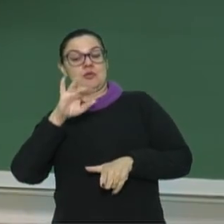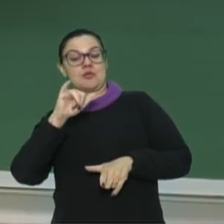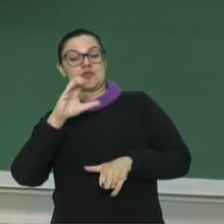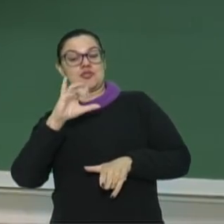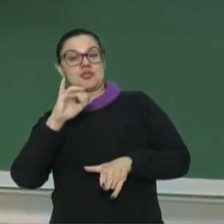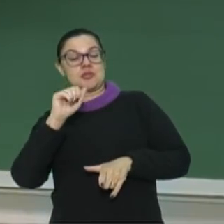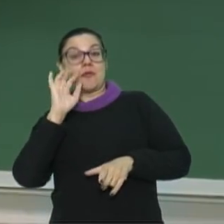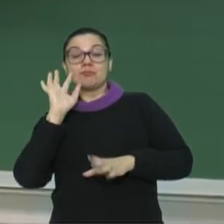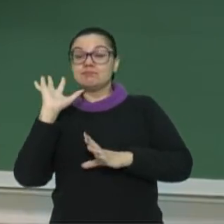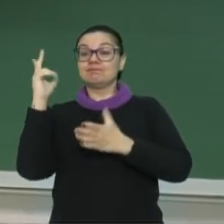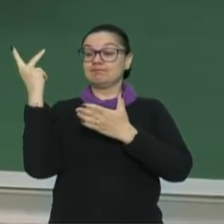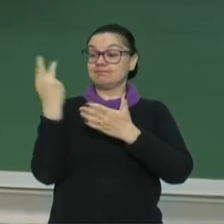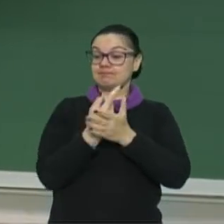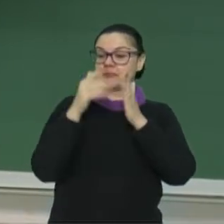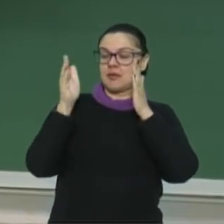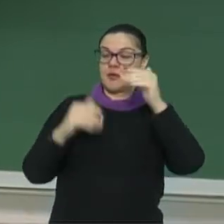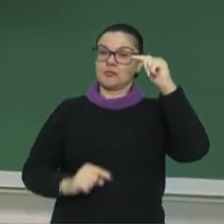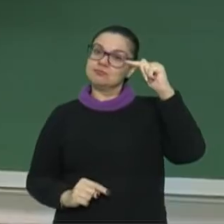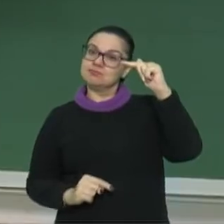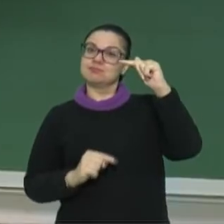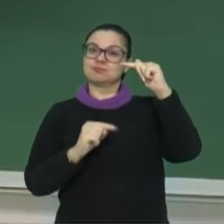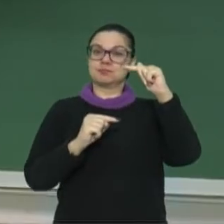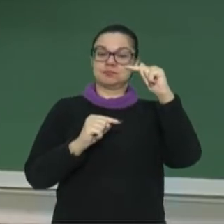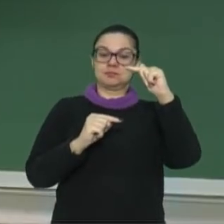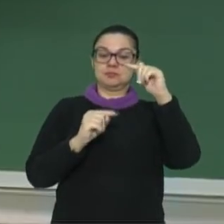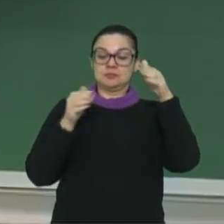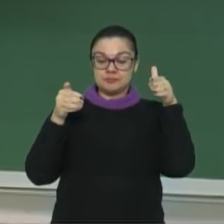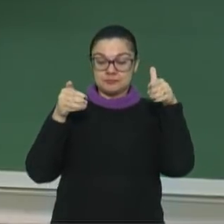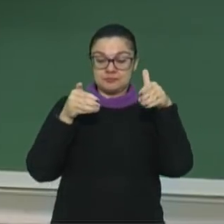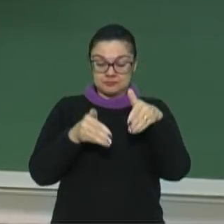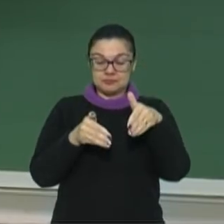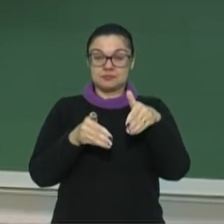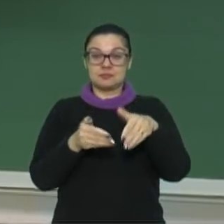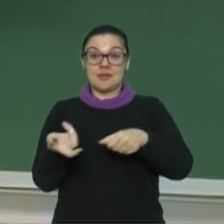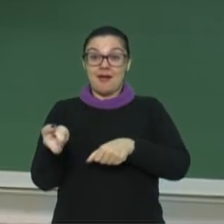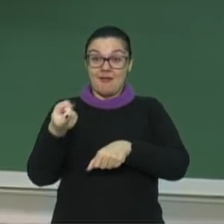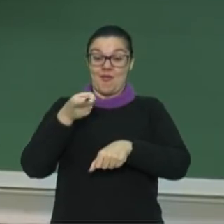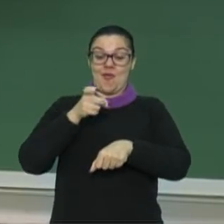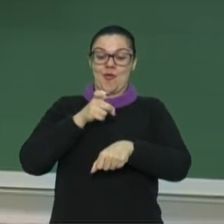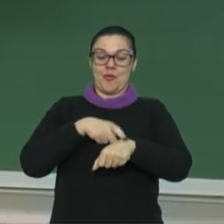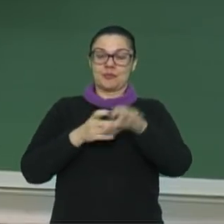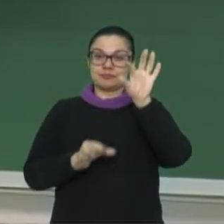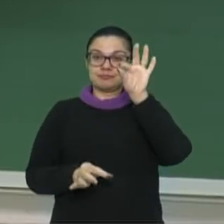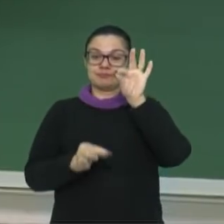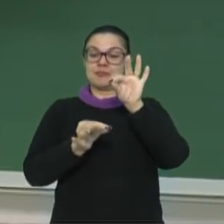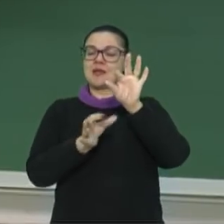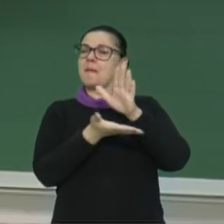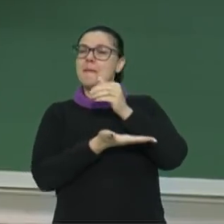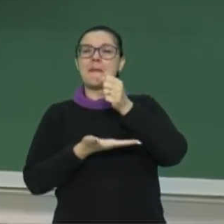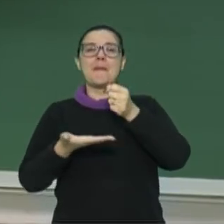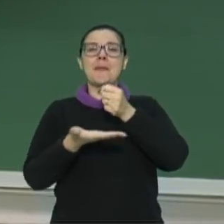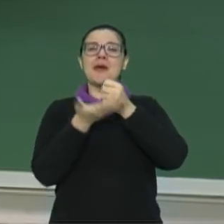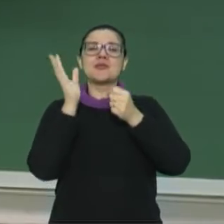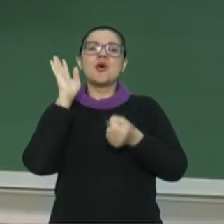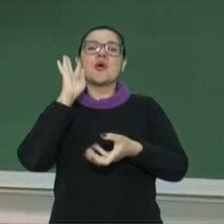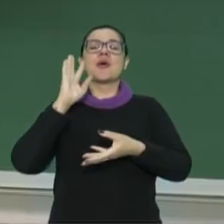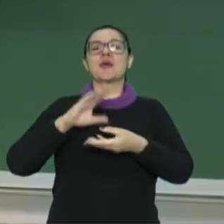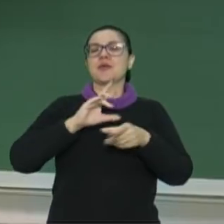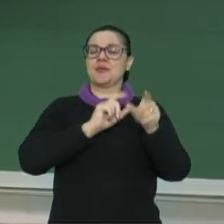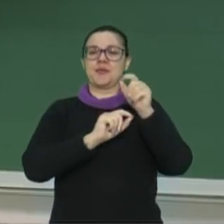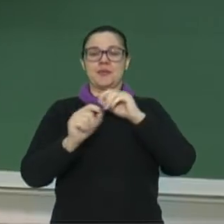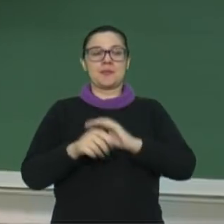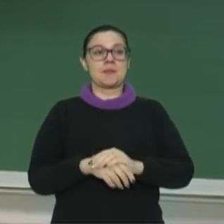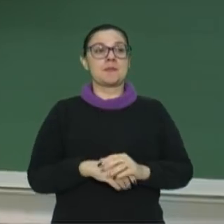um fato de modo um pouco mais factual, mais rápido, né? E mais superficial, né? É só para a gente ter uma ideia